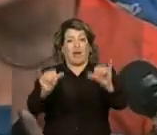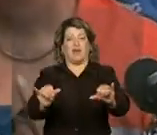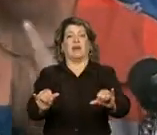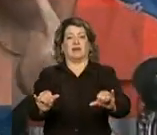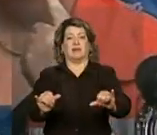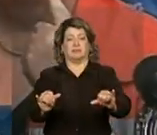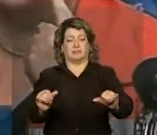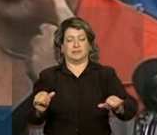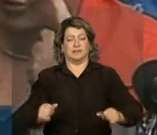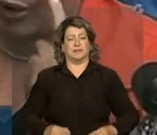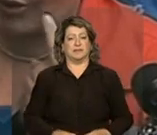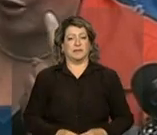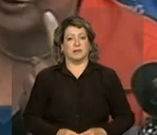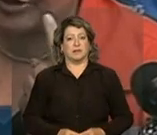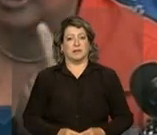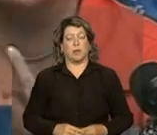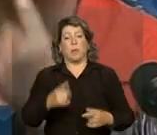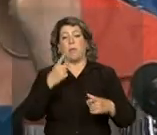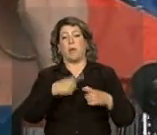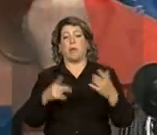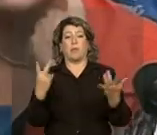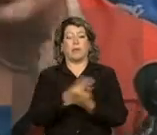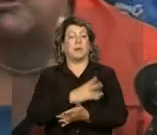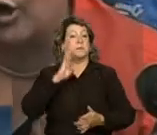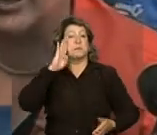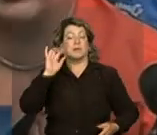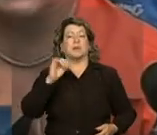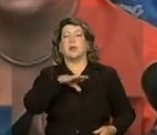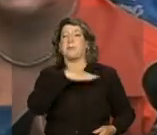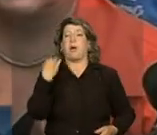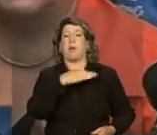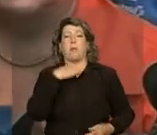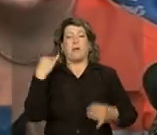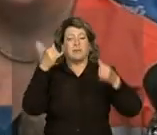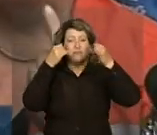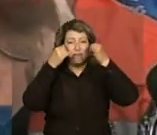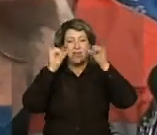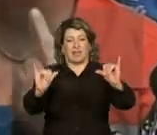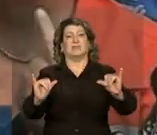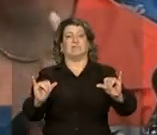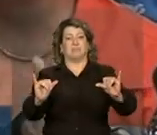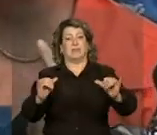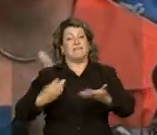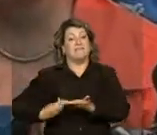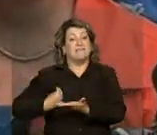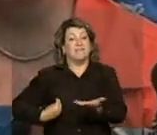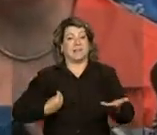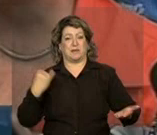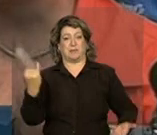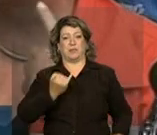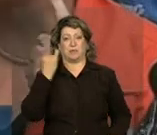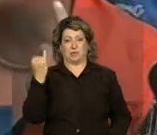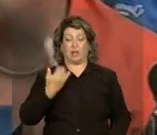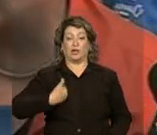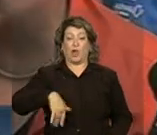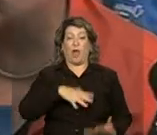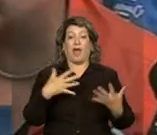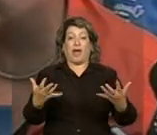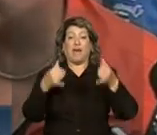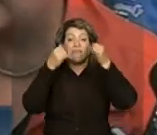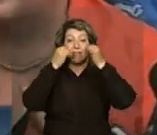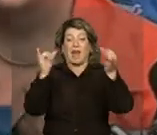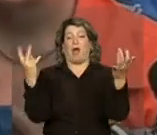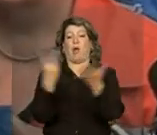impedir, qual é o objetivo principal, que haja mortes. É isso que nós queremos impedir, que haja